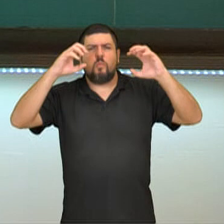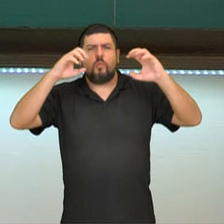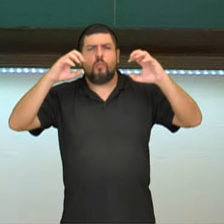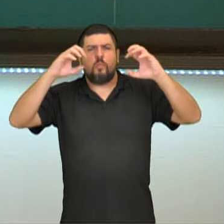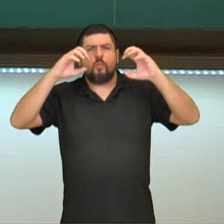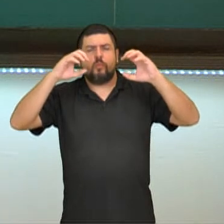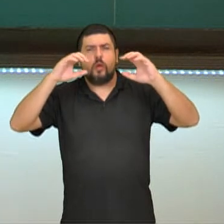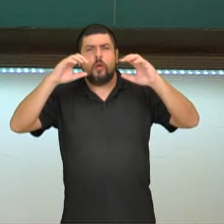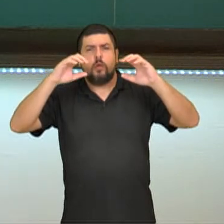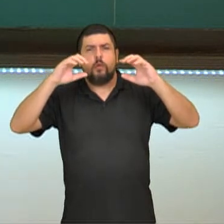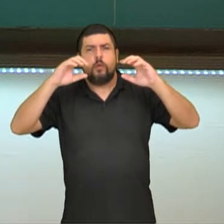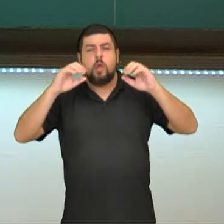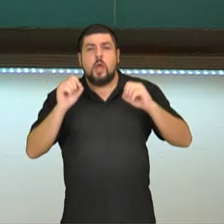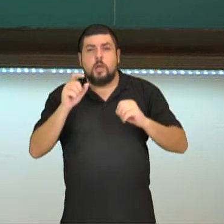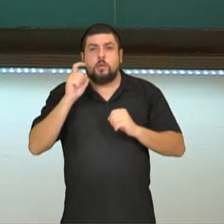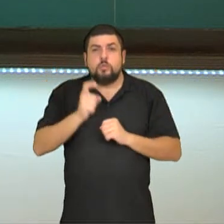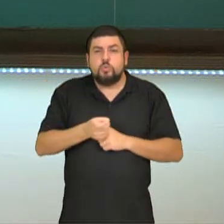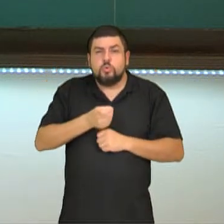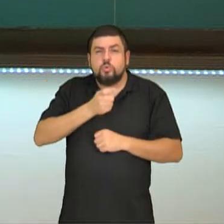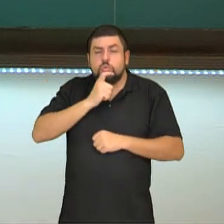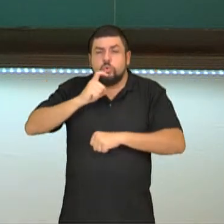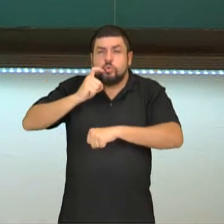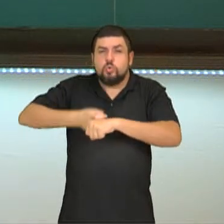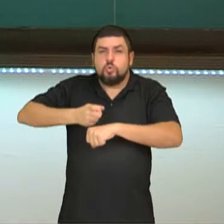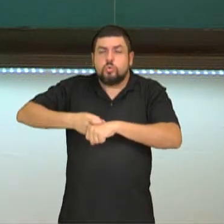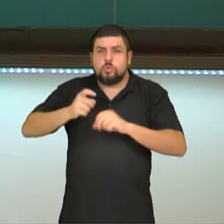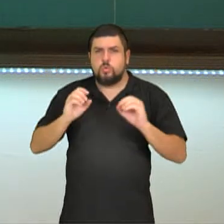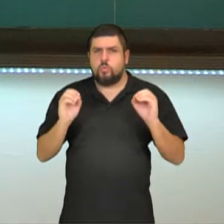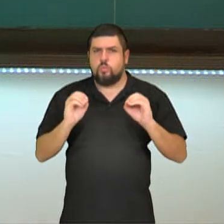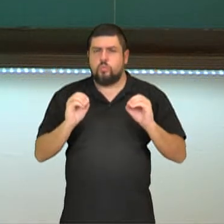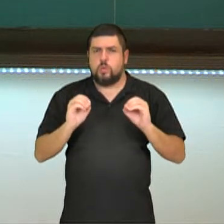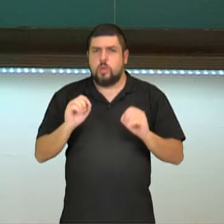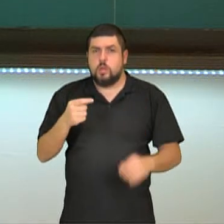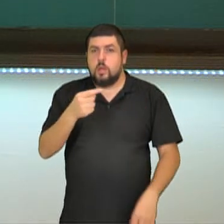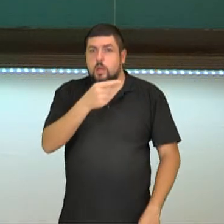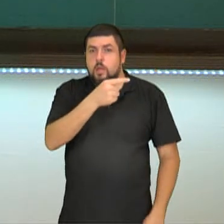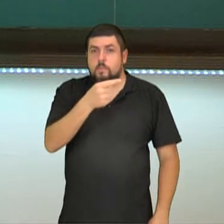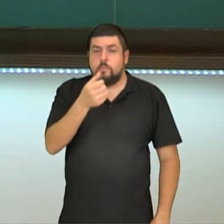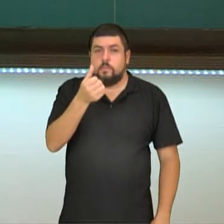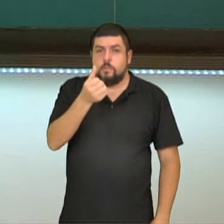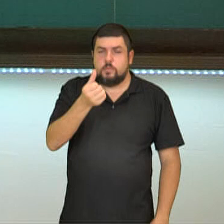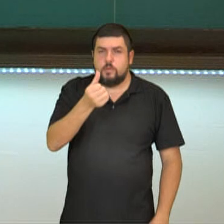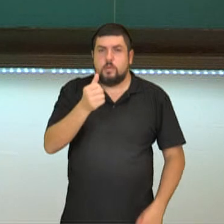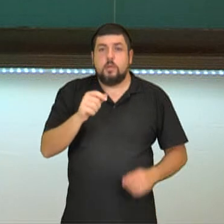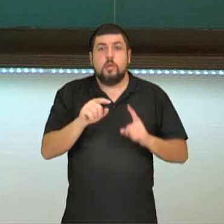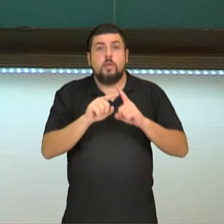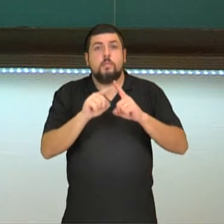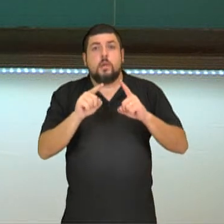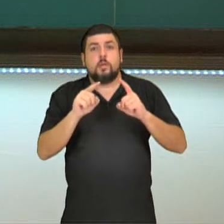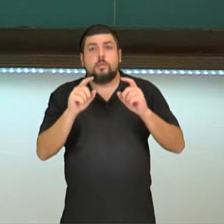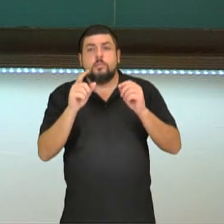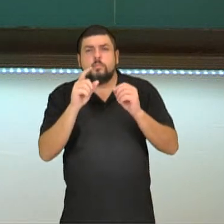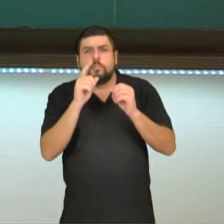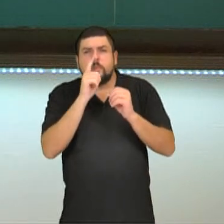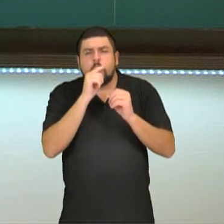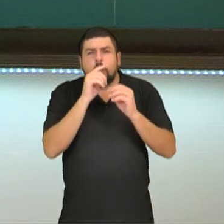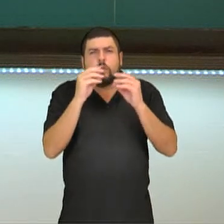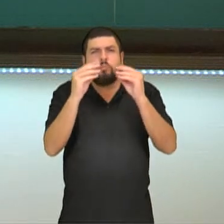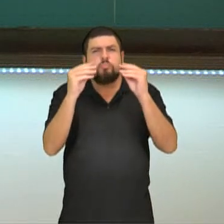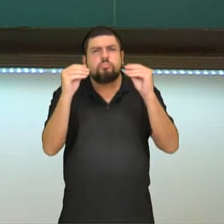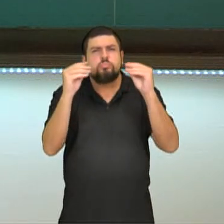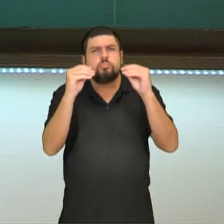isso as partículas não chegam a congelar, ficam super resfriadas a menos 6 graus Celsius sem congelar. Porém, o que acontece? Elas